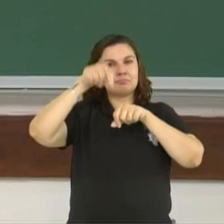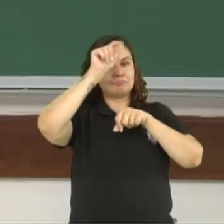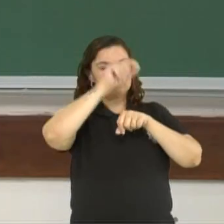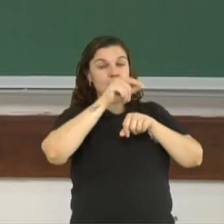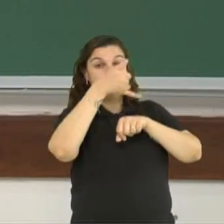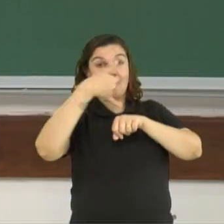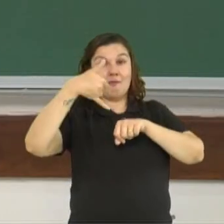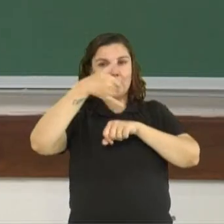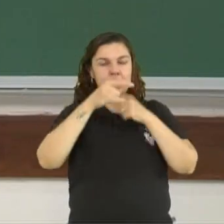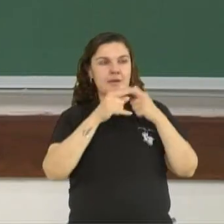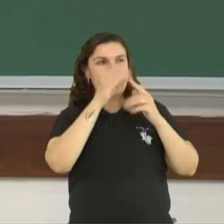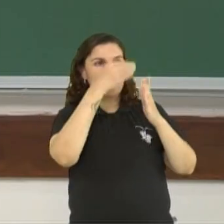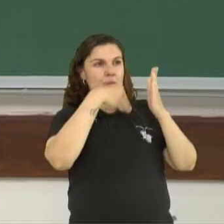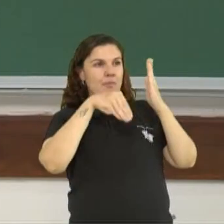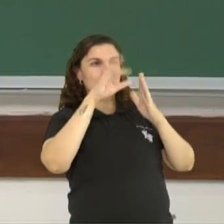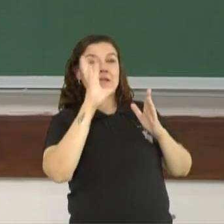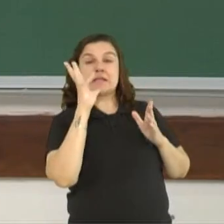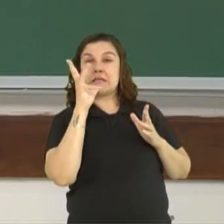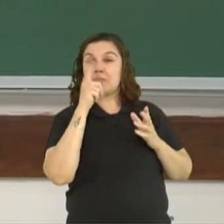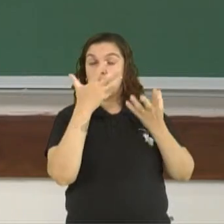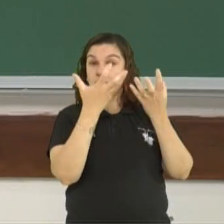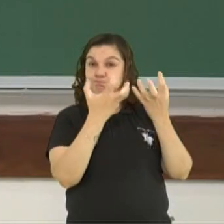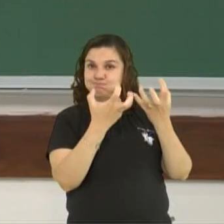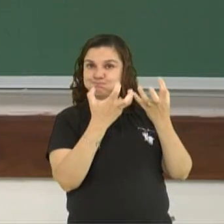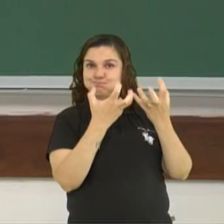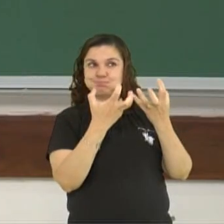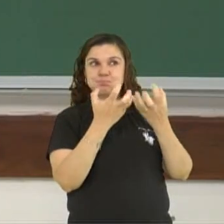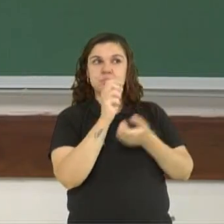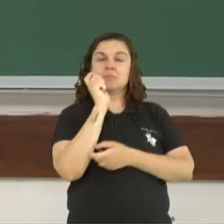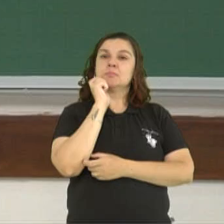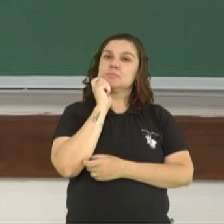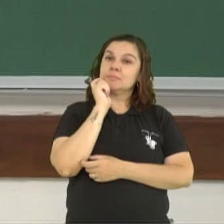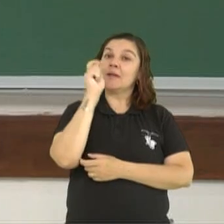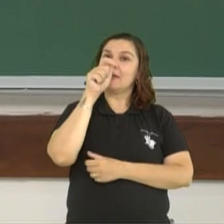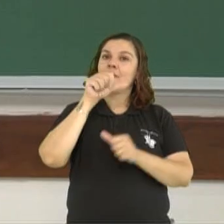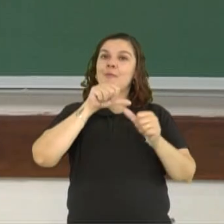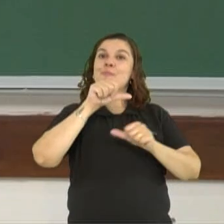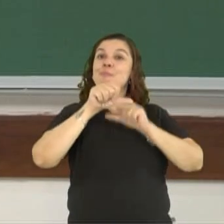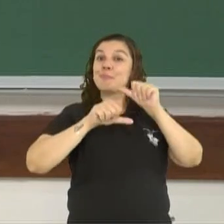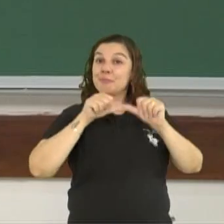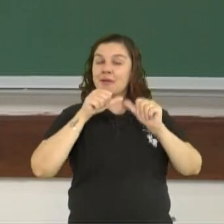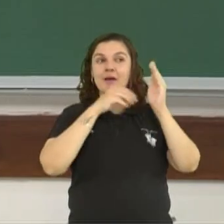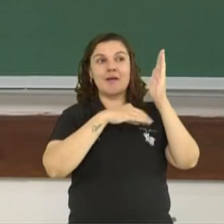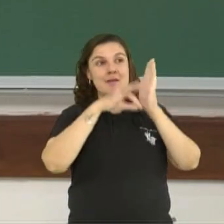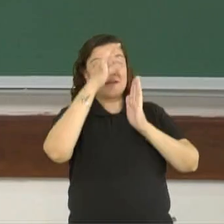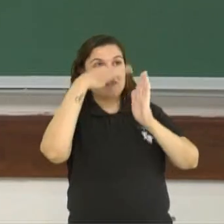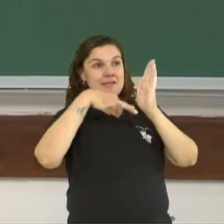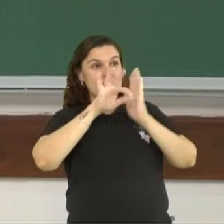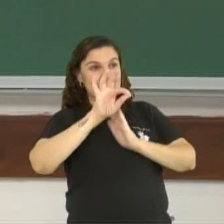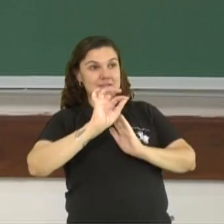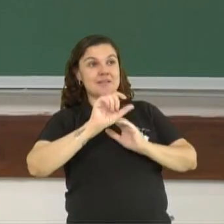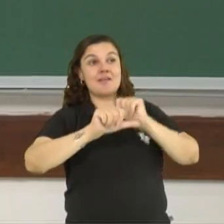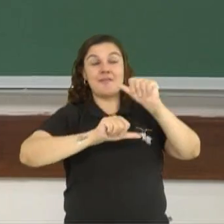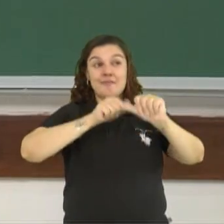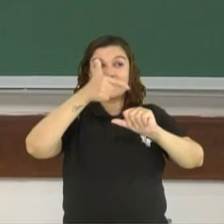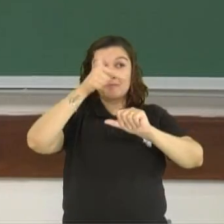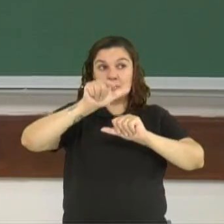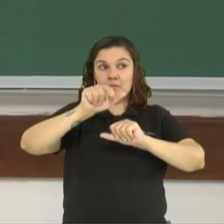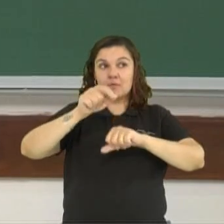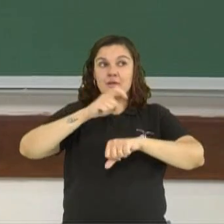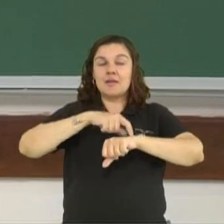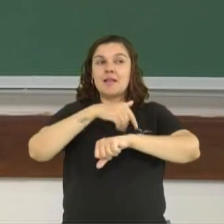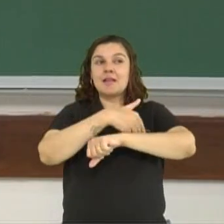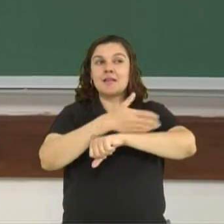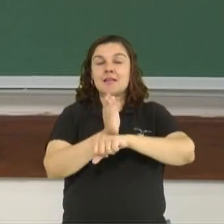era um tipo de pintura que ela demorava muito mais para secar, daí a pessoa ela podia o quê? pintar, editar, refazer com o